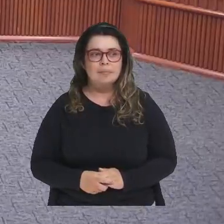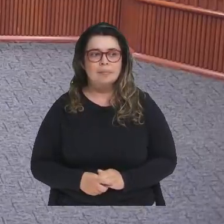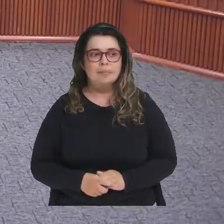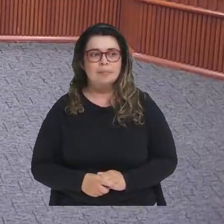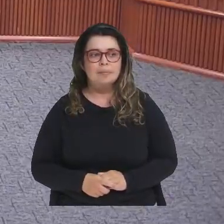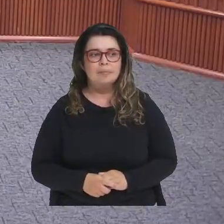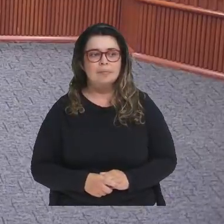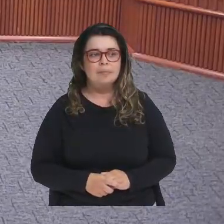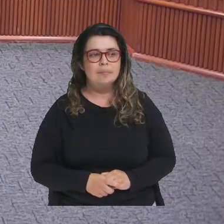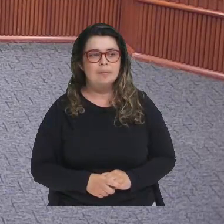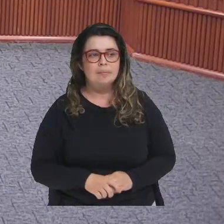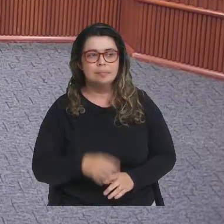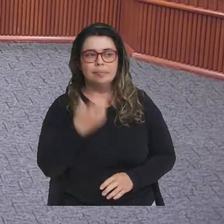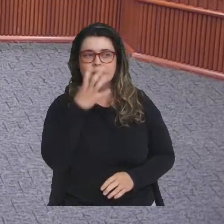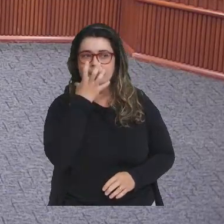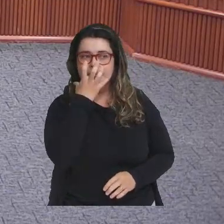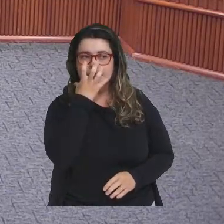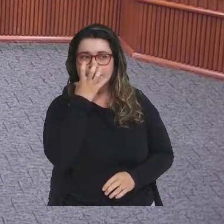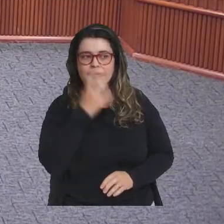Alexandre Cobra Vêncio.